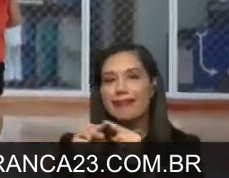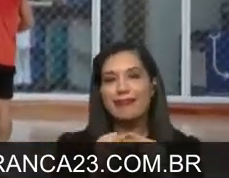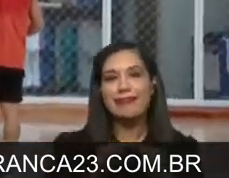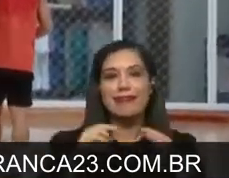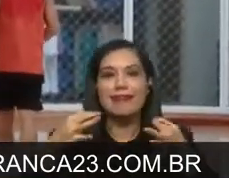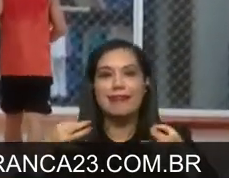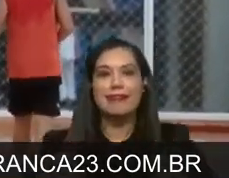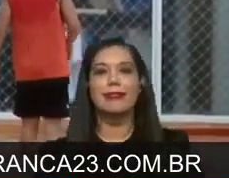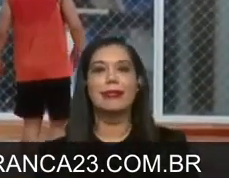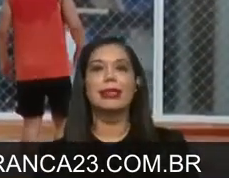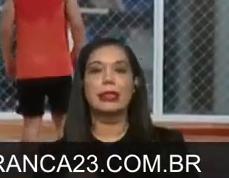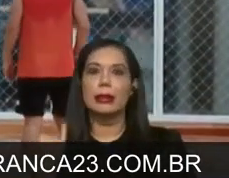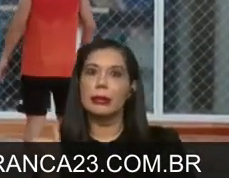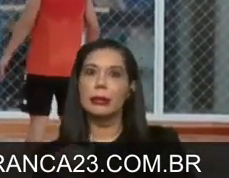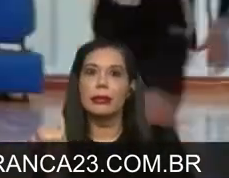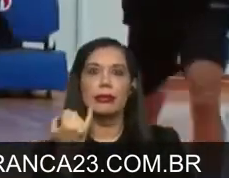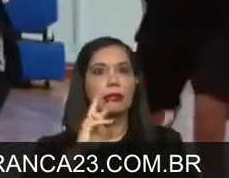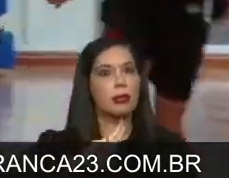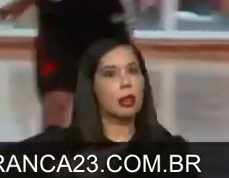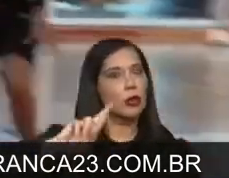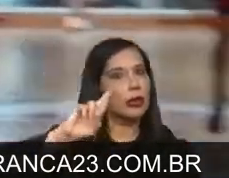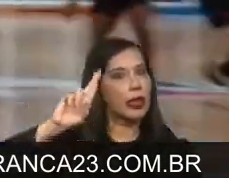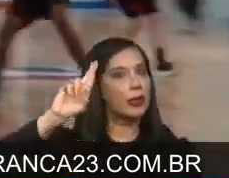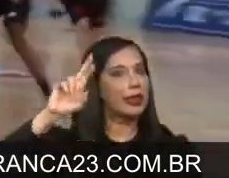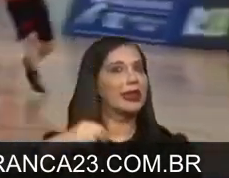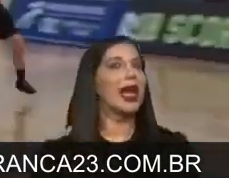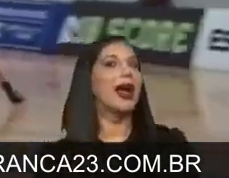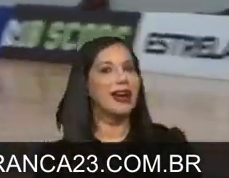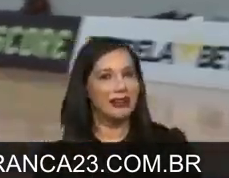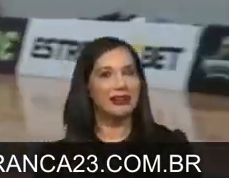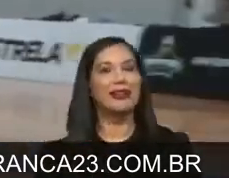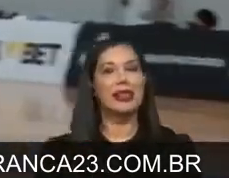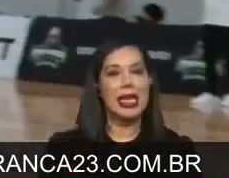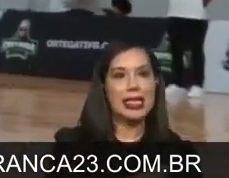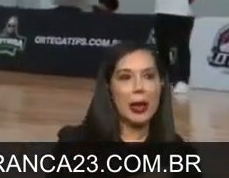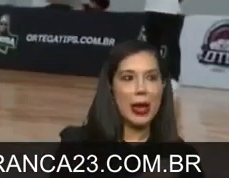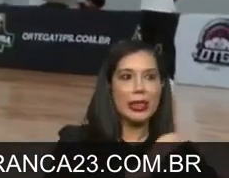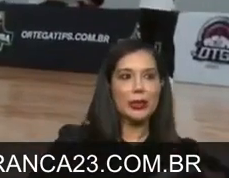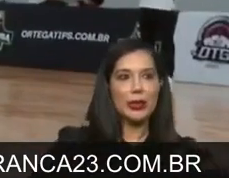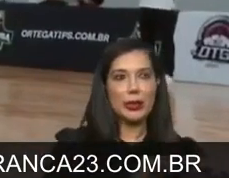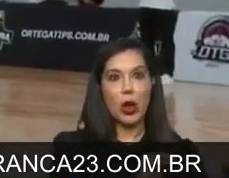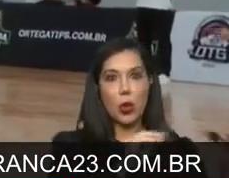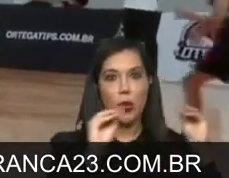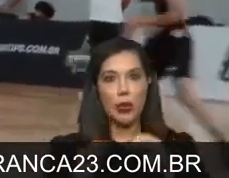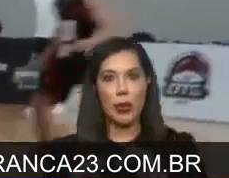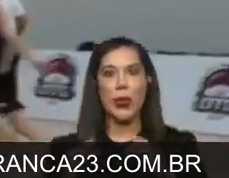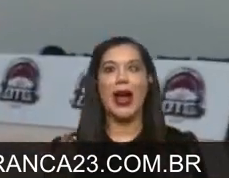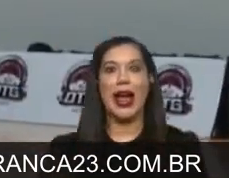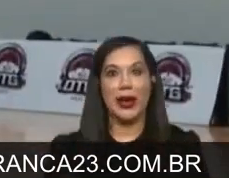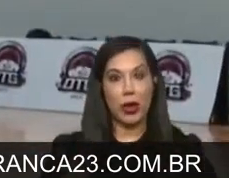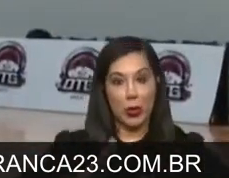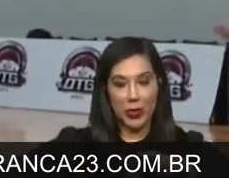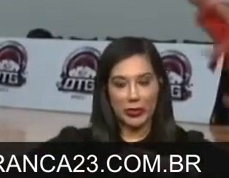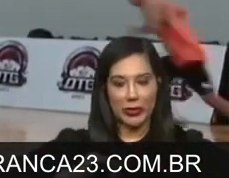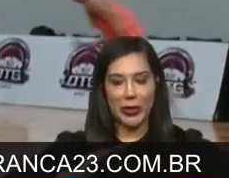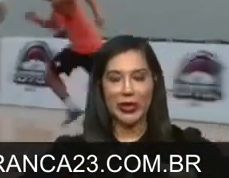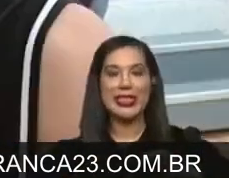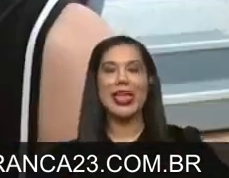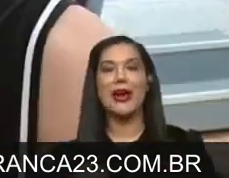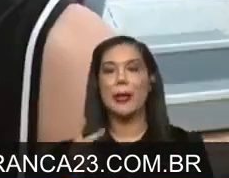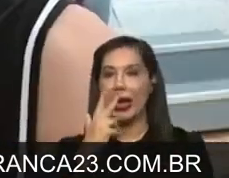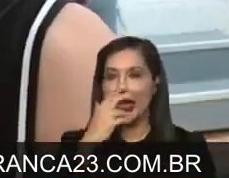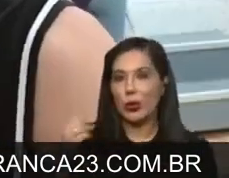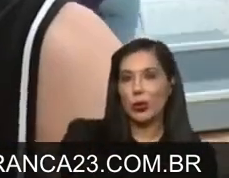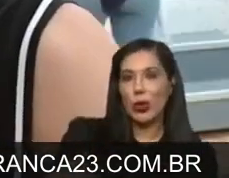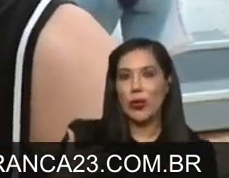exige uma gigante responsabilidade. Essa transição da base para o profissional é gigantesca, como se fosse um recomeço, e